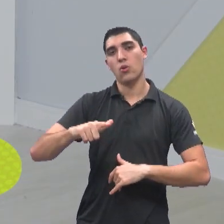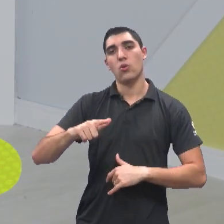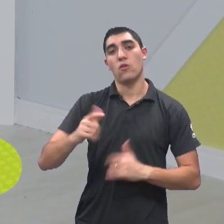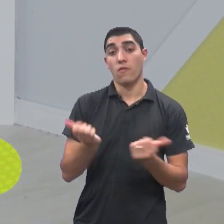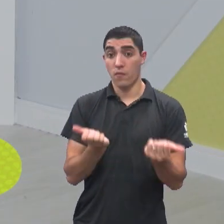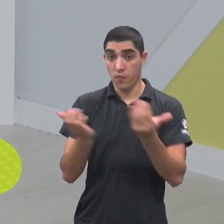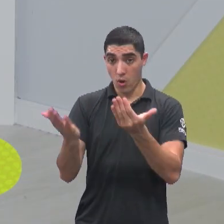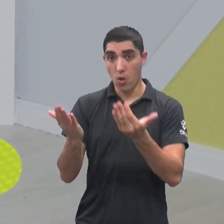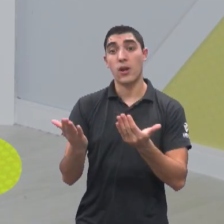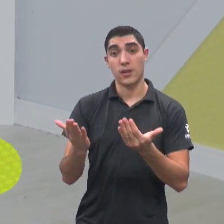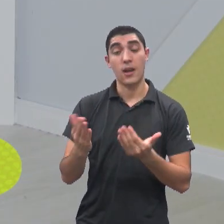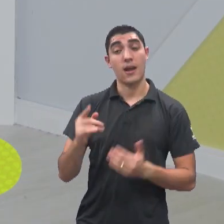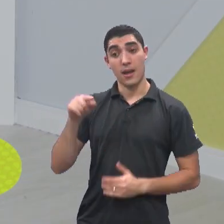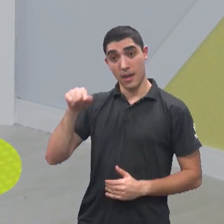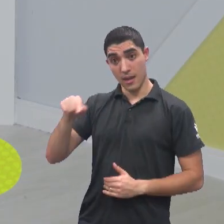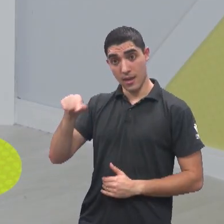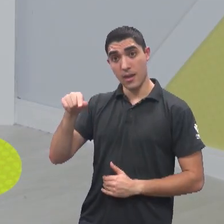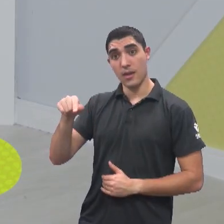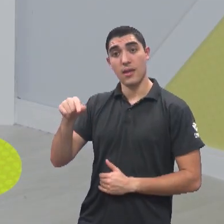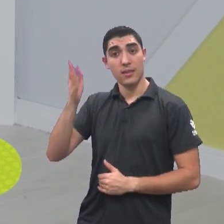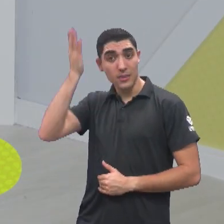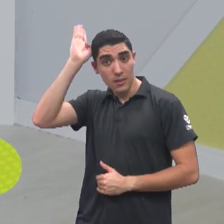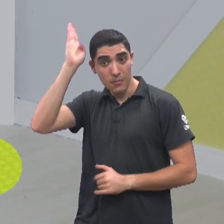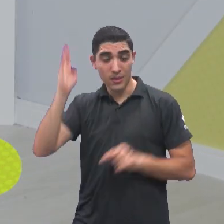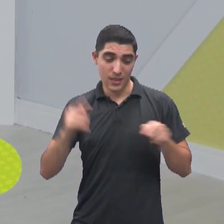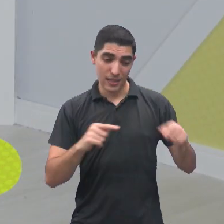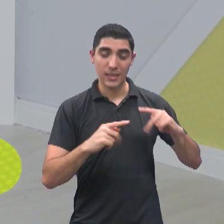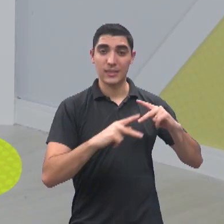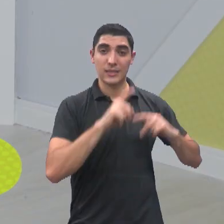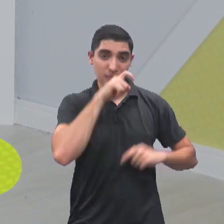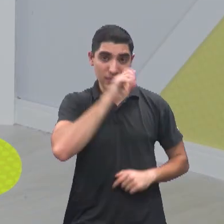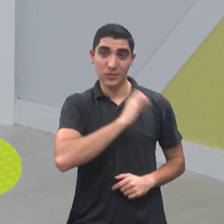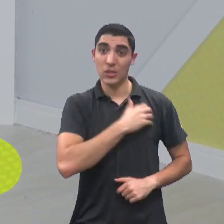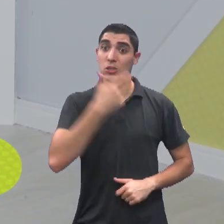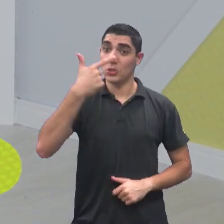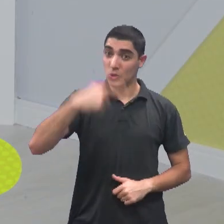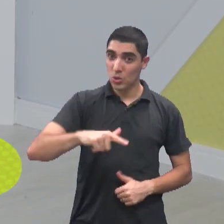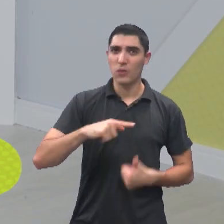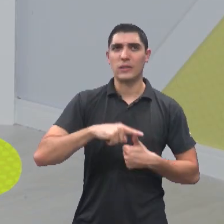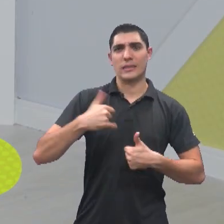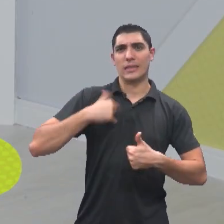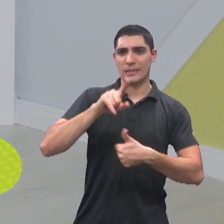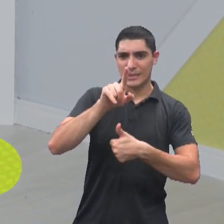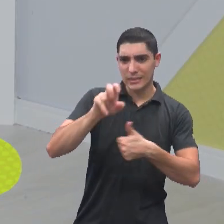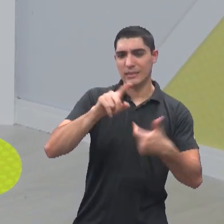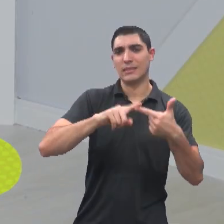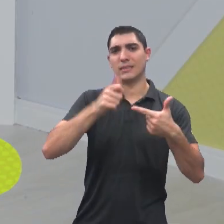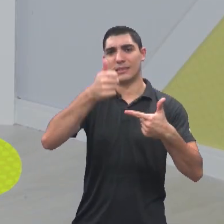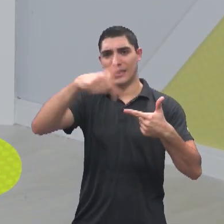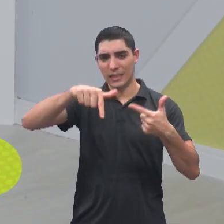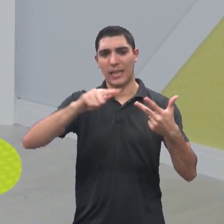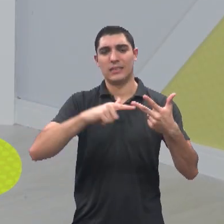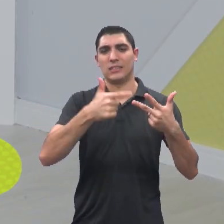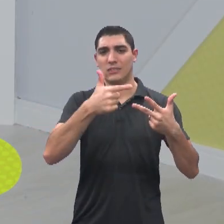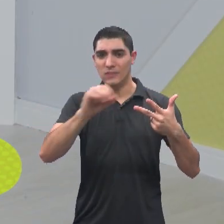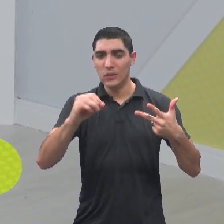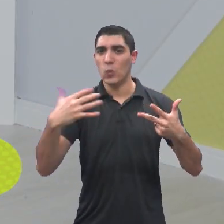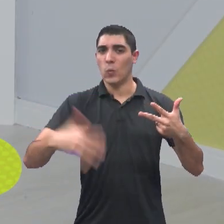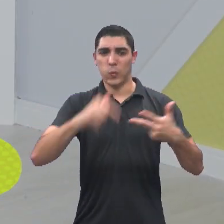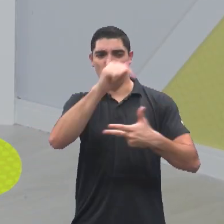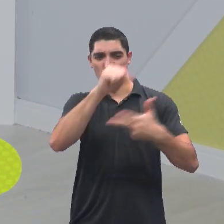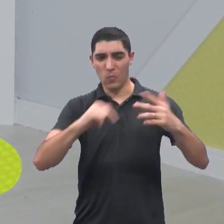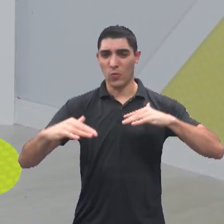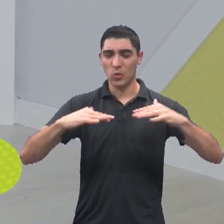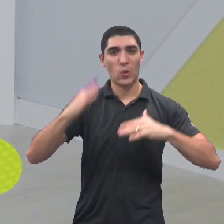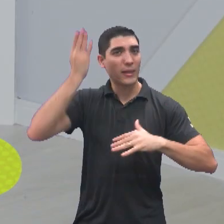para o Clássico do Vale contra o Taubaté. Tá cheio de São José e Taubaté, sub-15, sub-17, sub-20 também agora, próximo jogo, mas